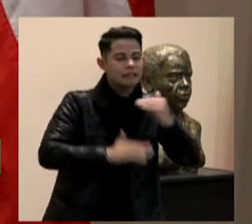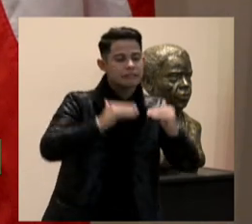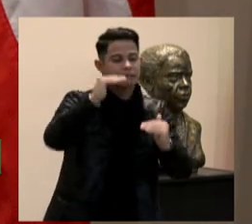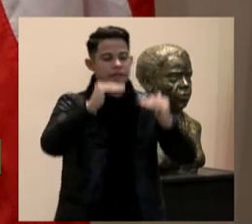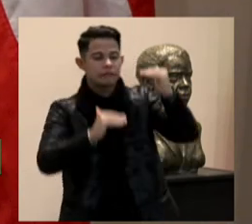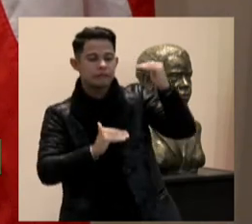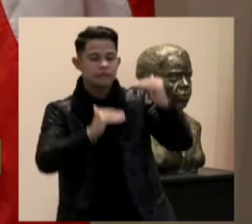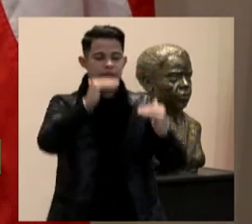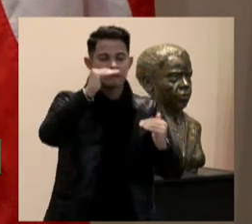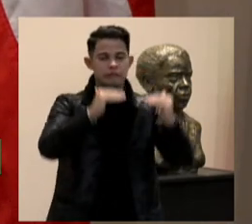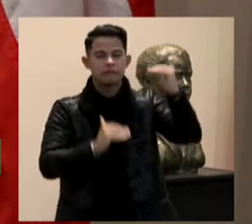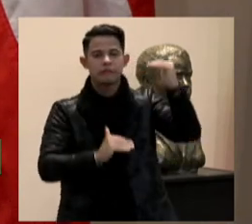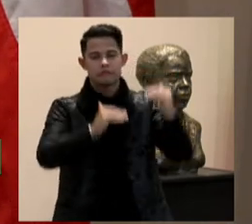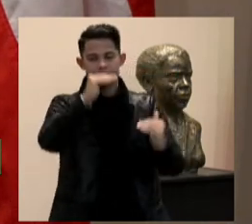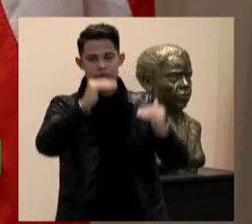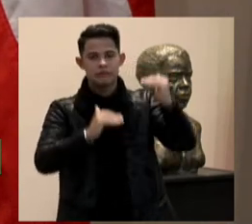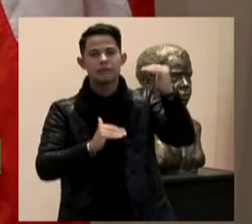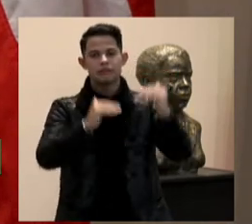bastante